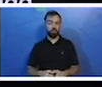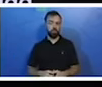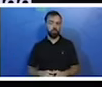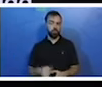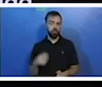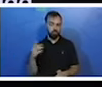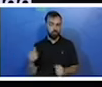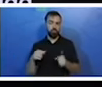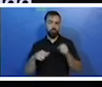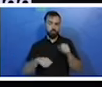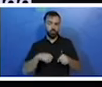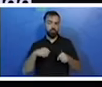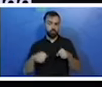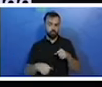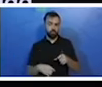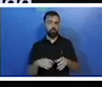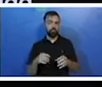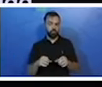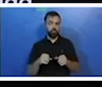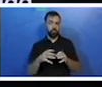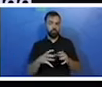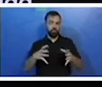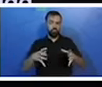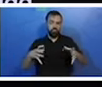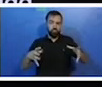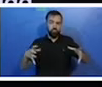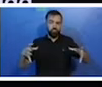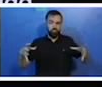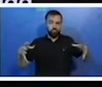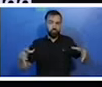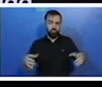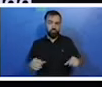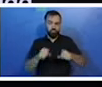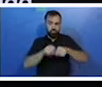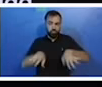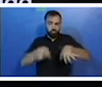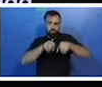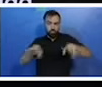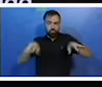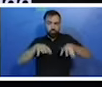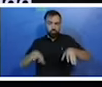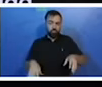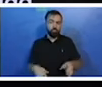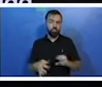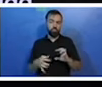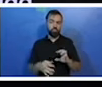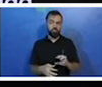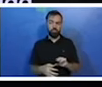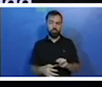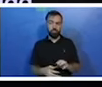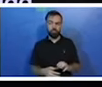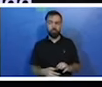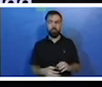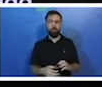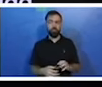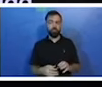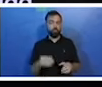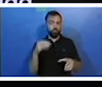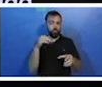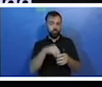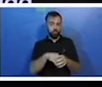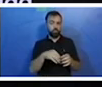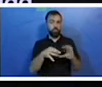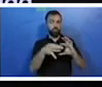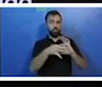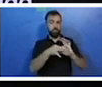Então, o ciclismo ganhou mais praticantes e foi incluído no programa da primeira edição dos Jogos Olímpicos. Então, ele começou a fazer parte dos